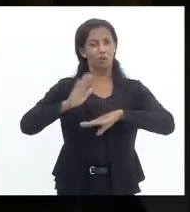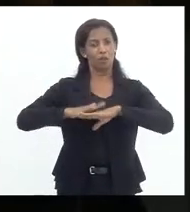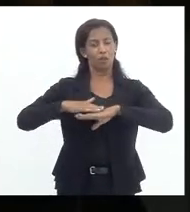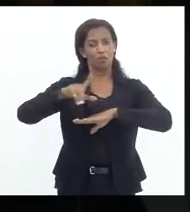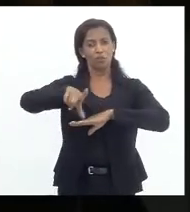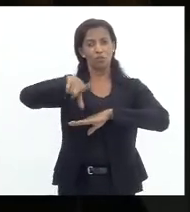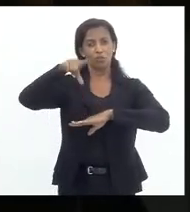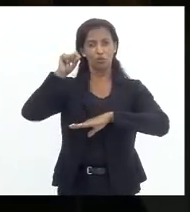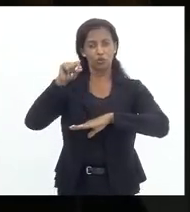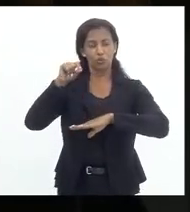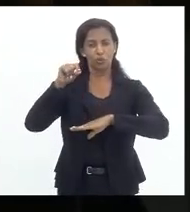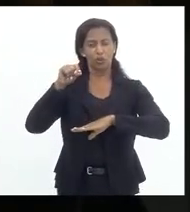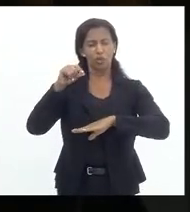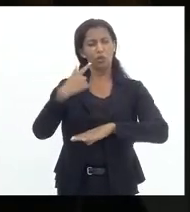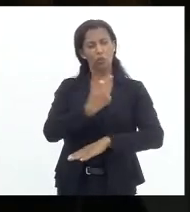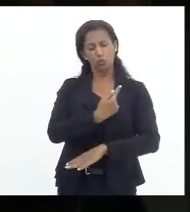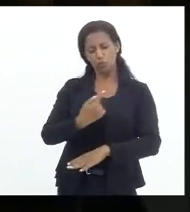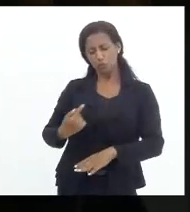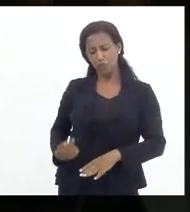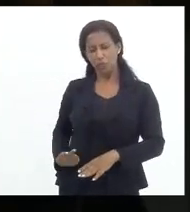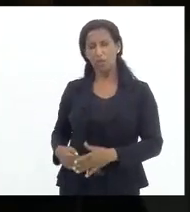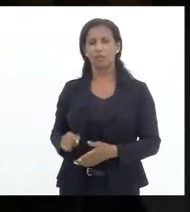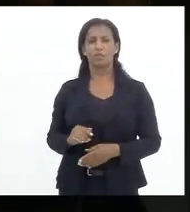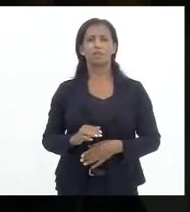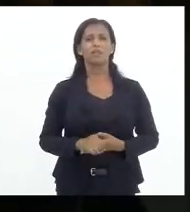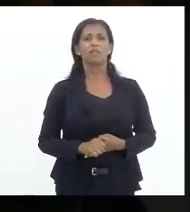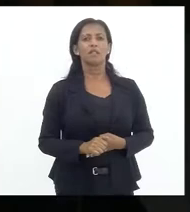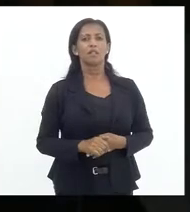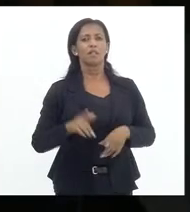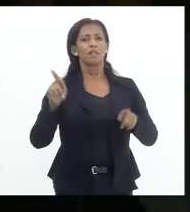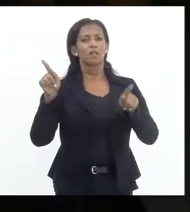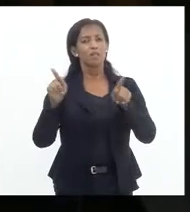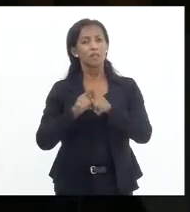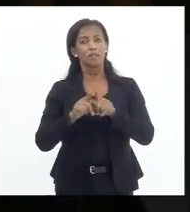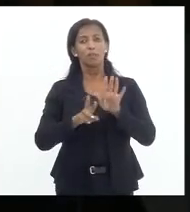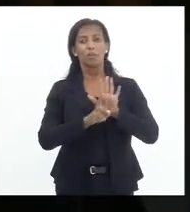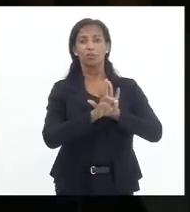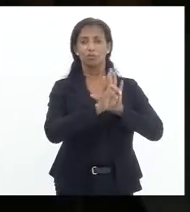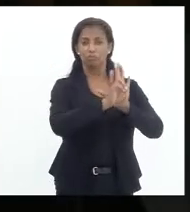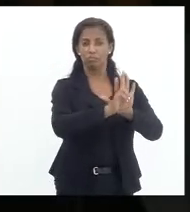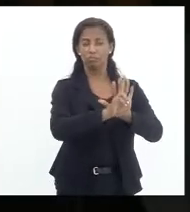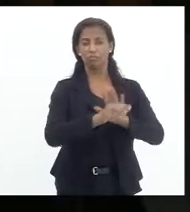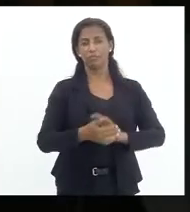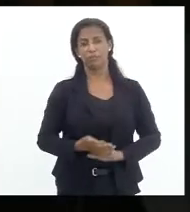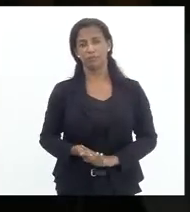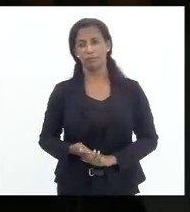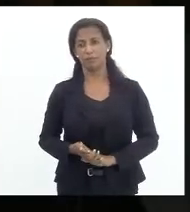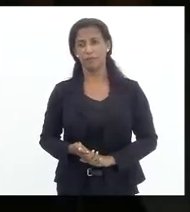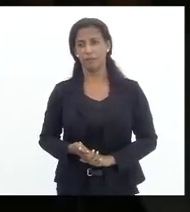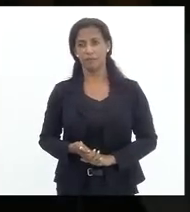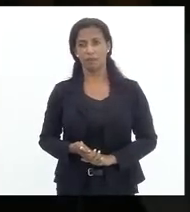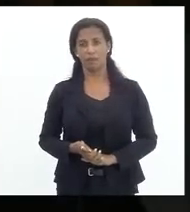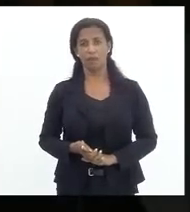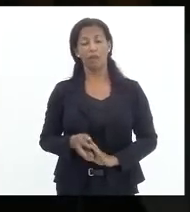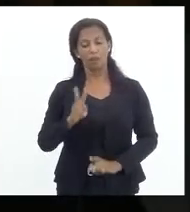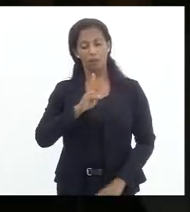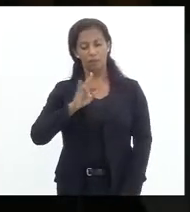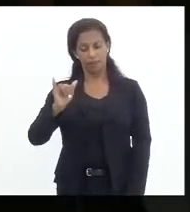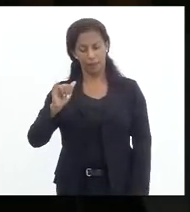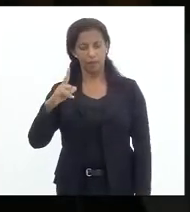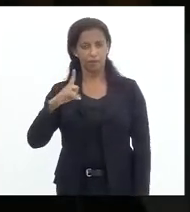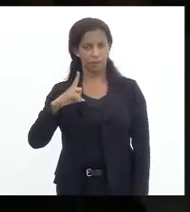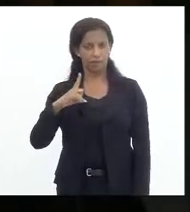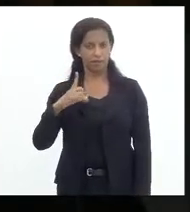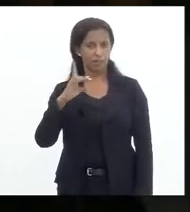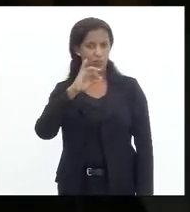os nossos governantes e os nossos representantes e haverá um dia